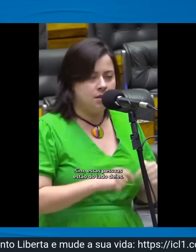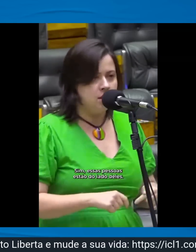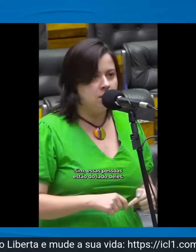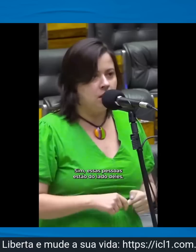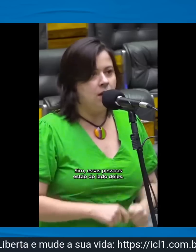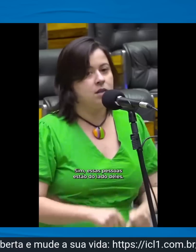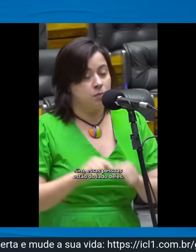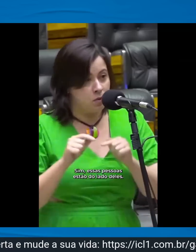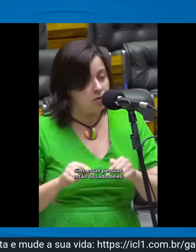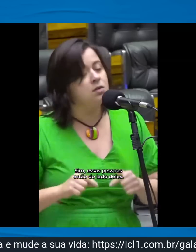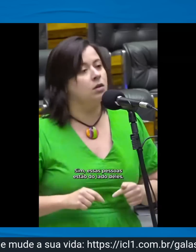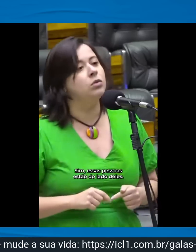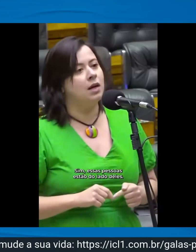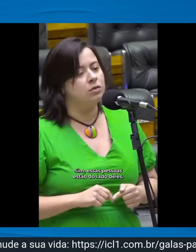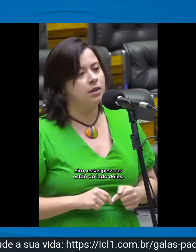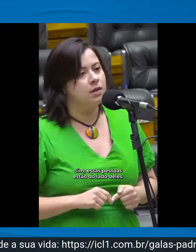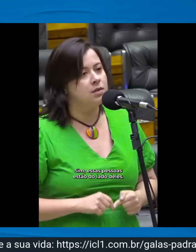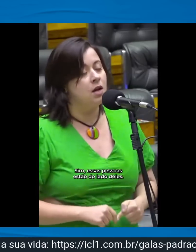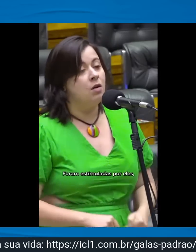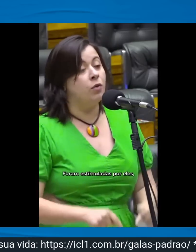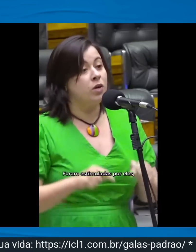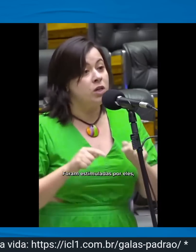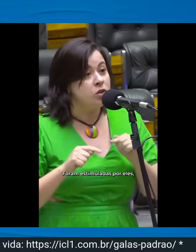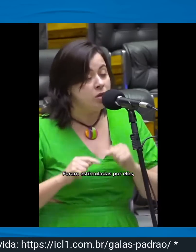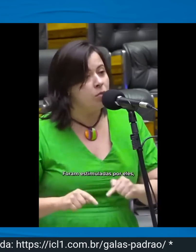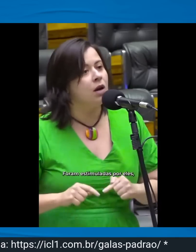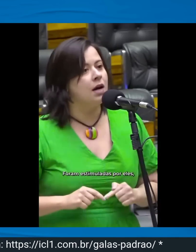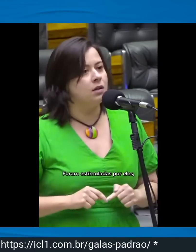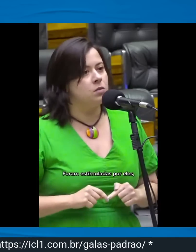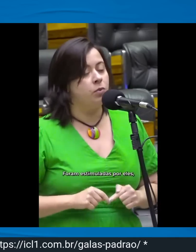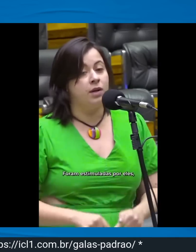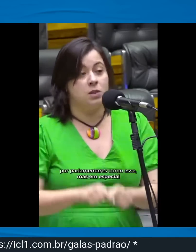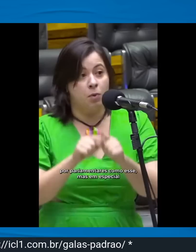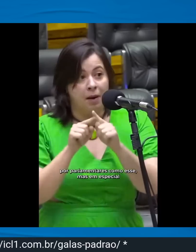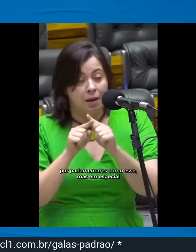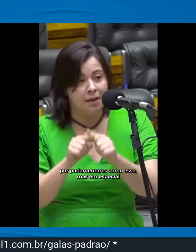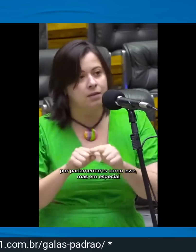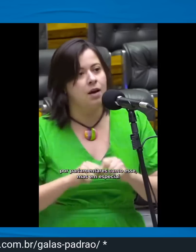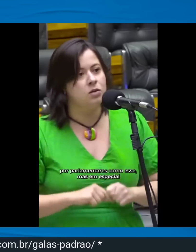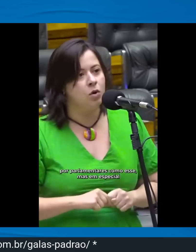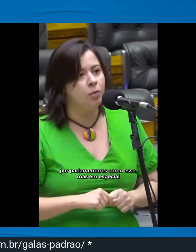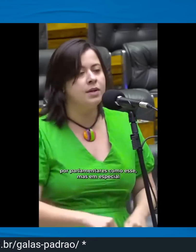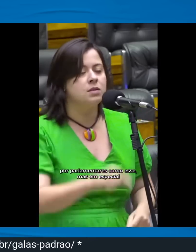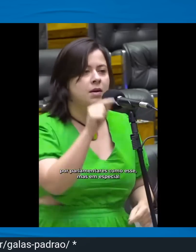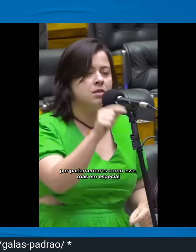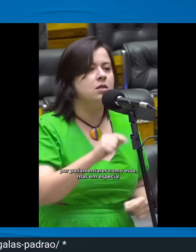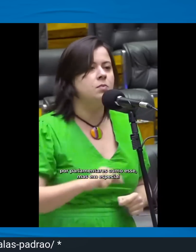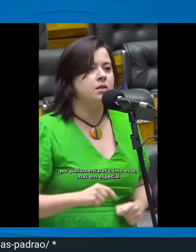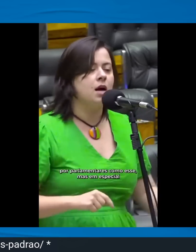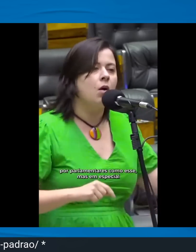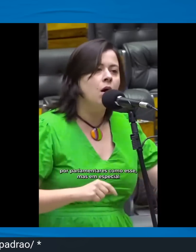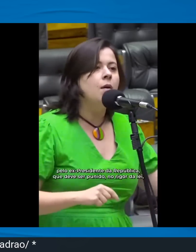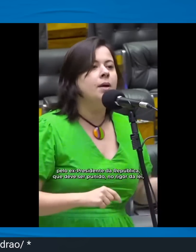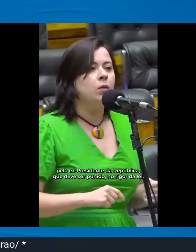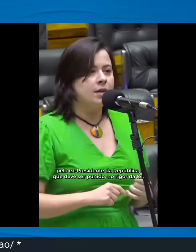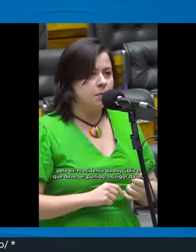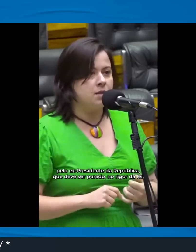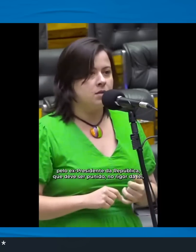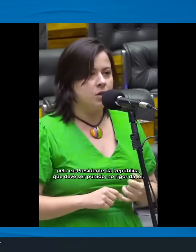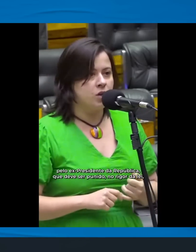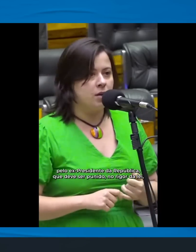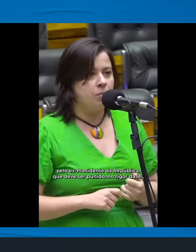bolsonarista. Sim, essas pessoas estão do lado deles, foram estimuladas por eles, por parlamentares como esse, mas em especial